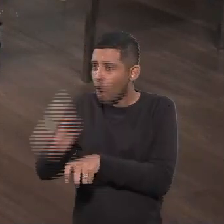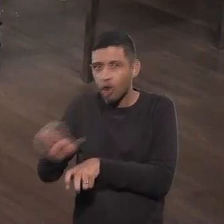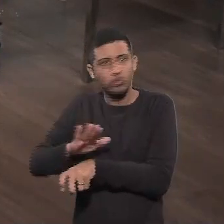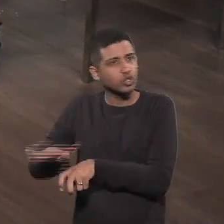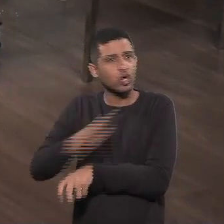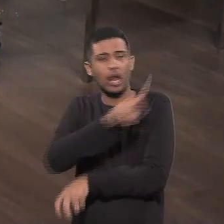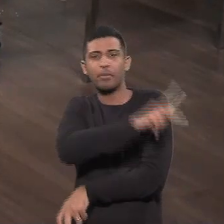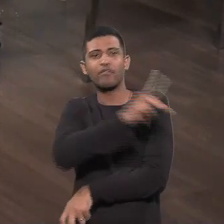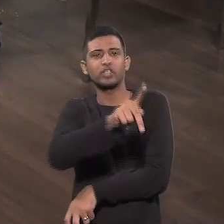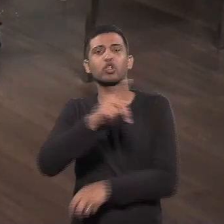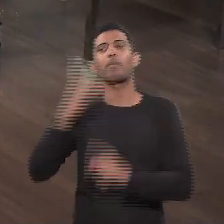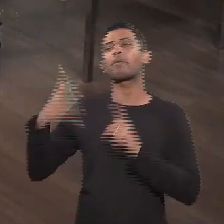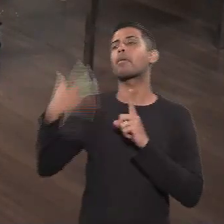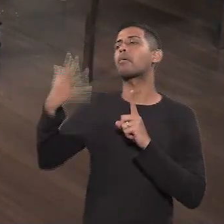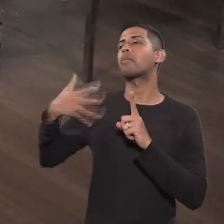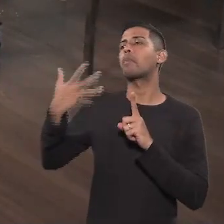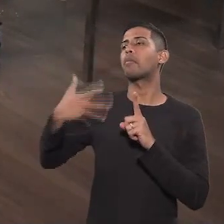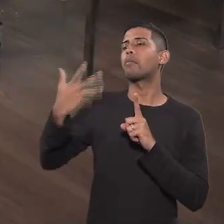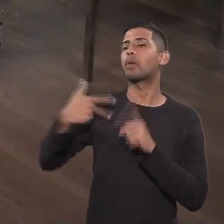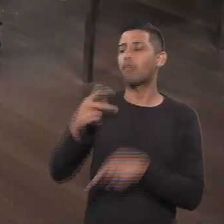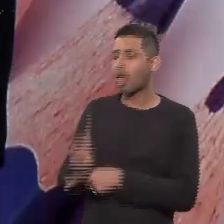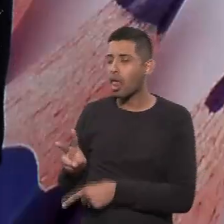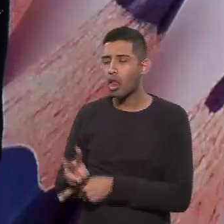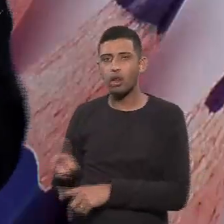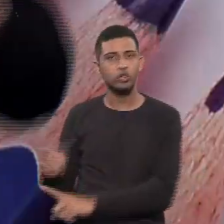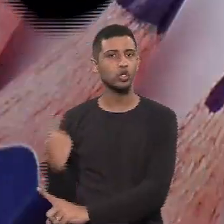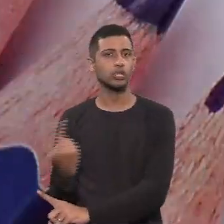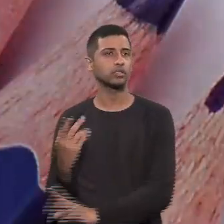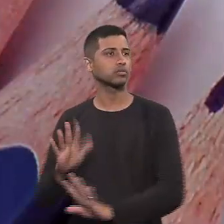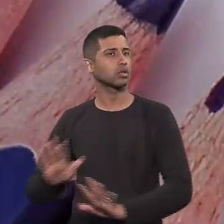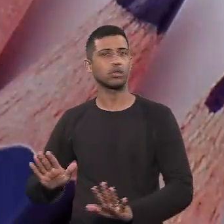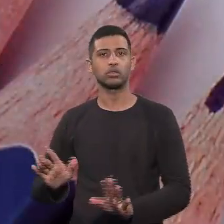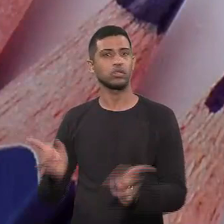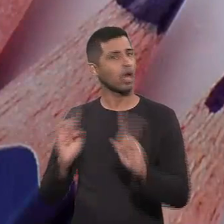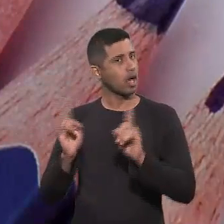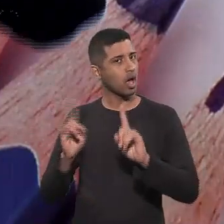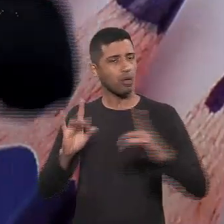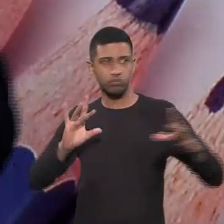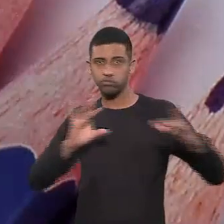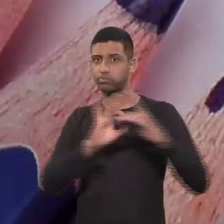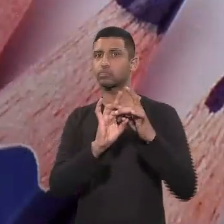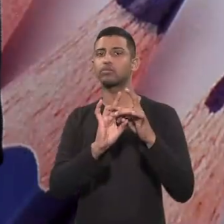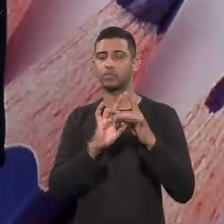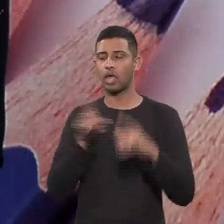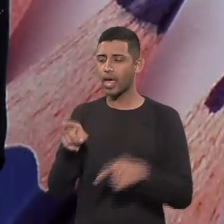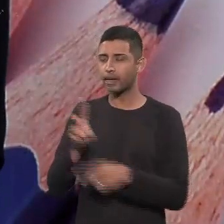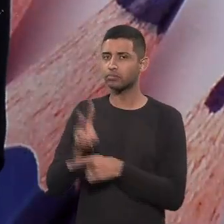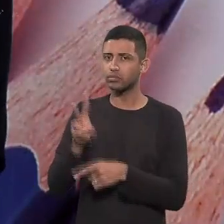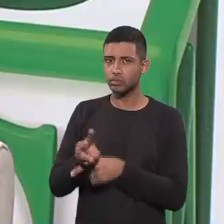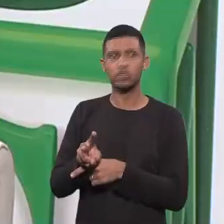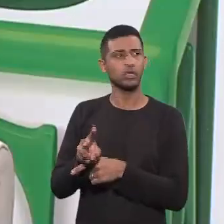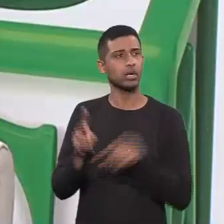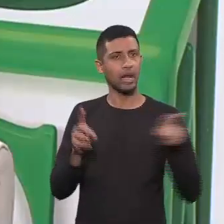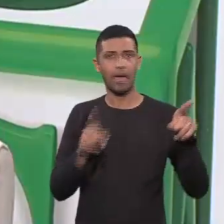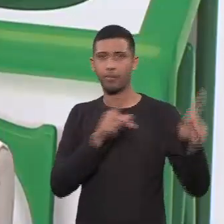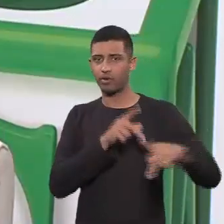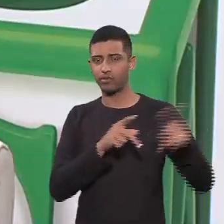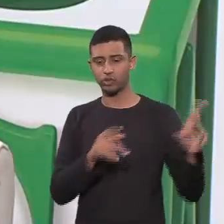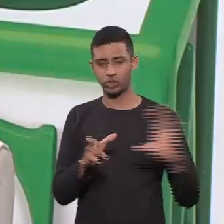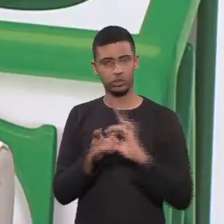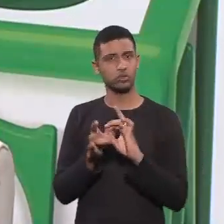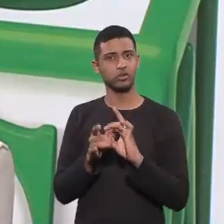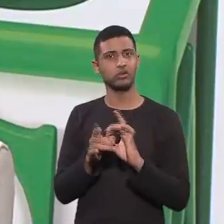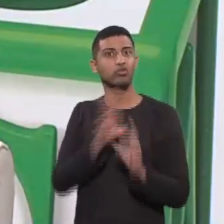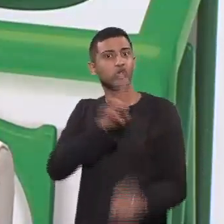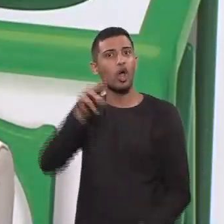professora dá aula e o mediador no cantinho. Isso, exatamente. Não, o mediador é para ele, aqui eu dou aula para o resto. Não é por aí. O mediador está ali, o próprio nome já